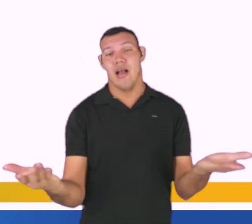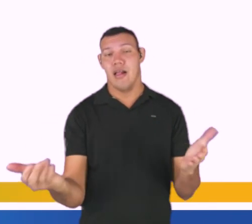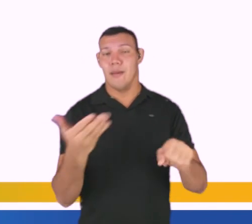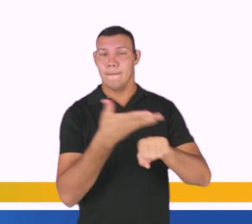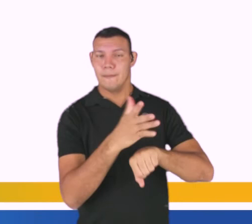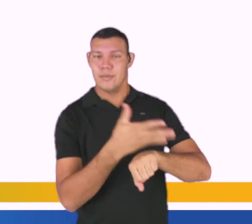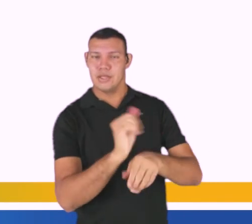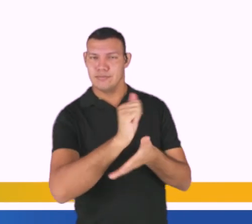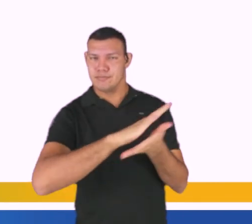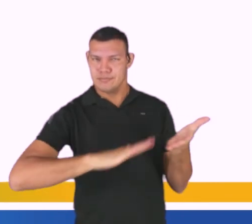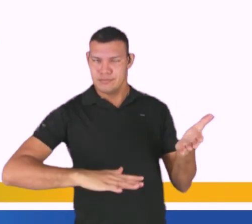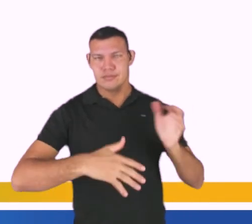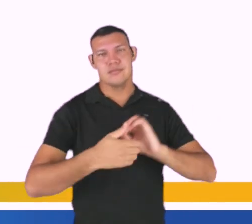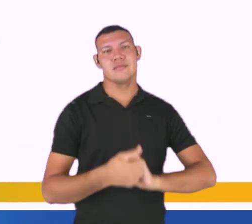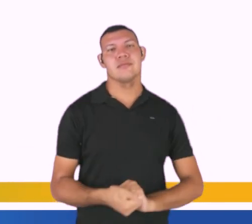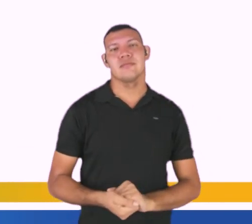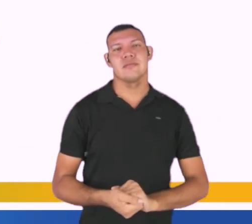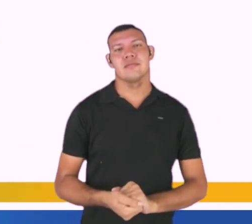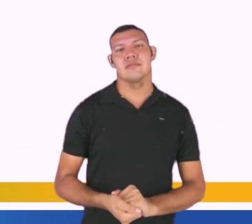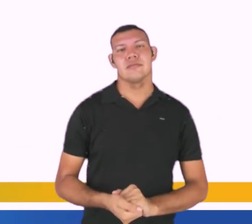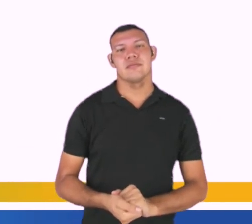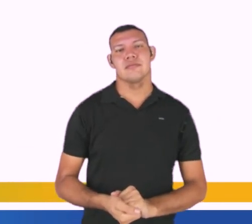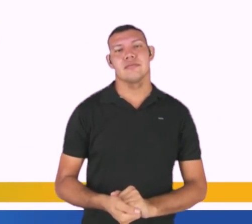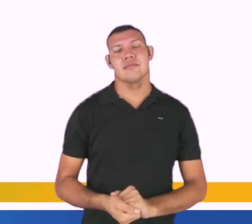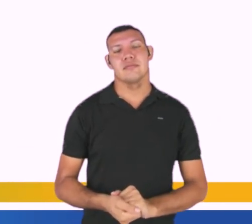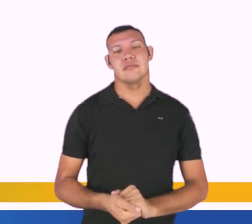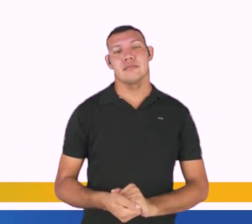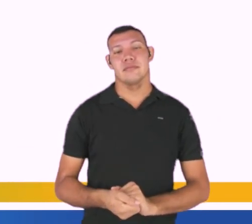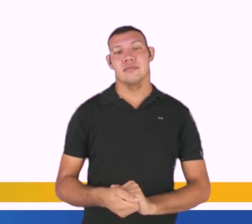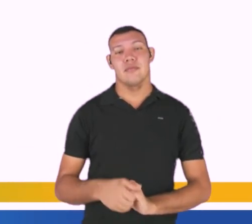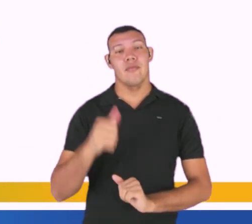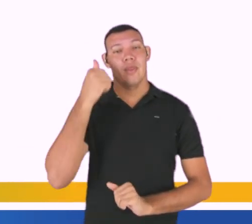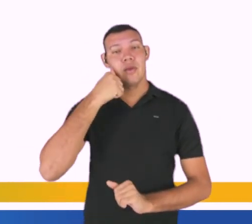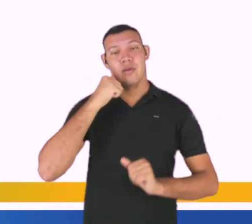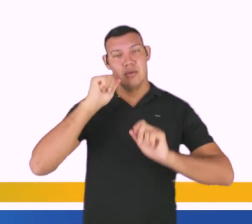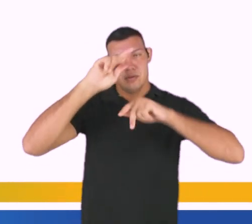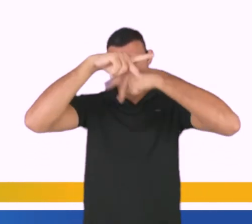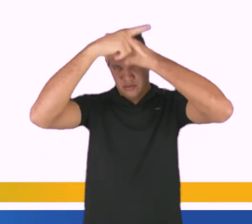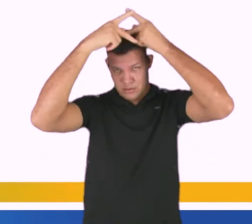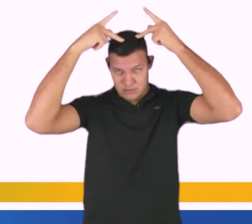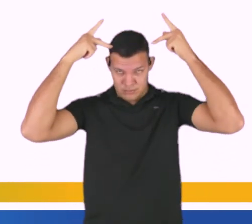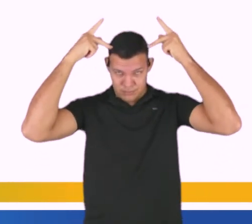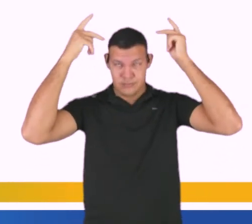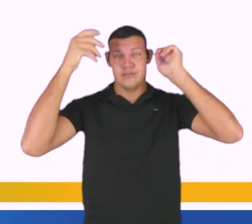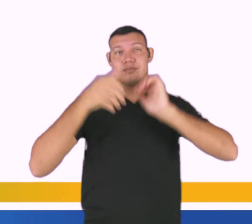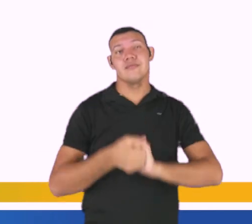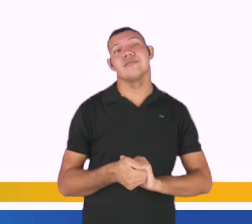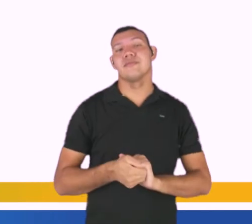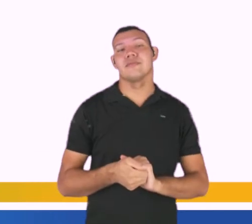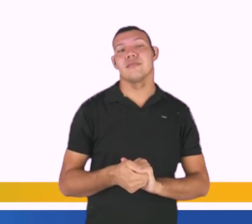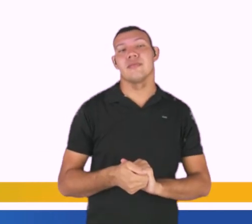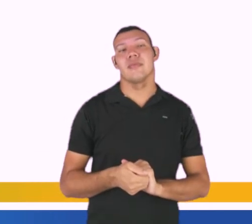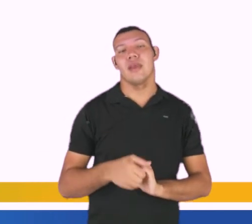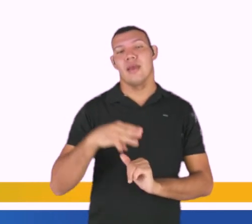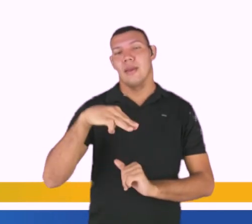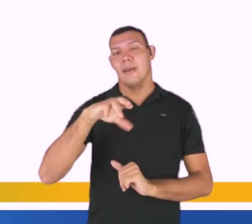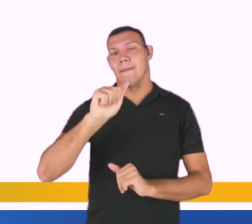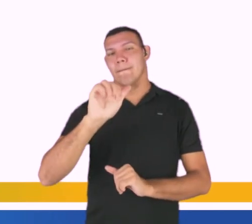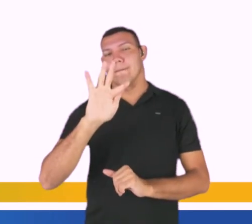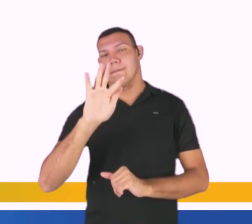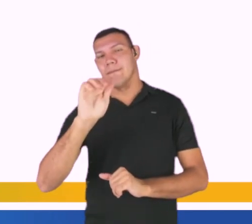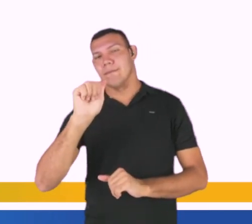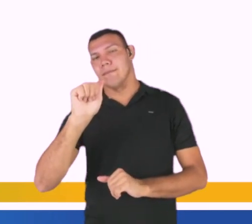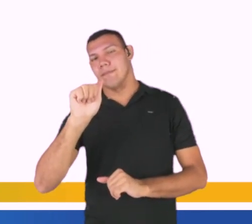agora. Temos aqui a famosa Mafalda, terror de muitos alunos, e aqui ela tem um papo com a sua